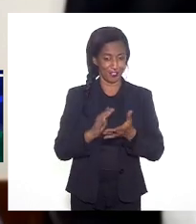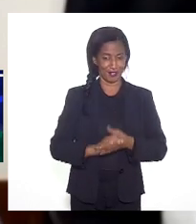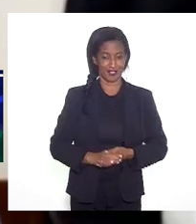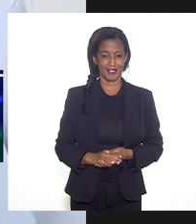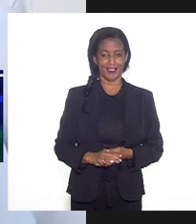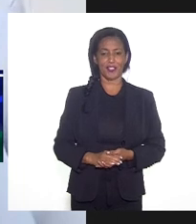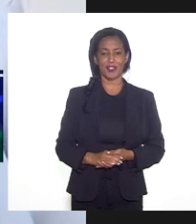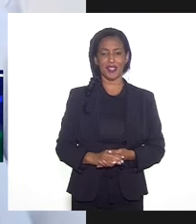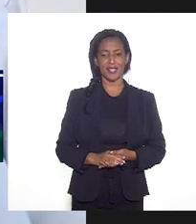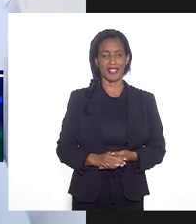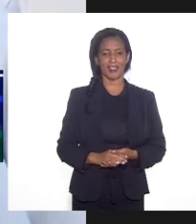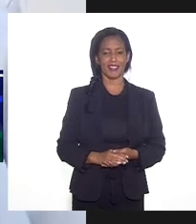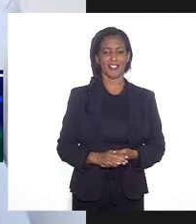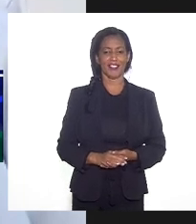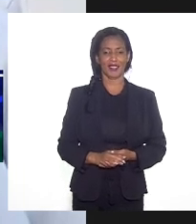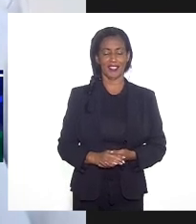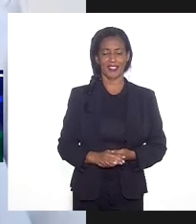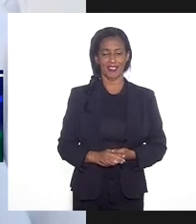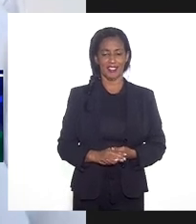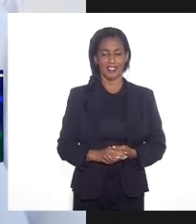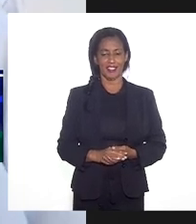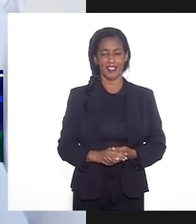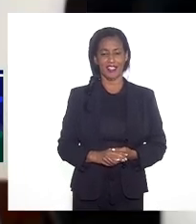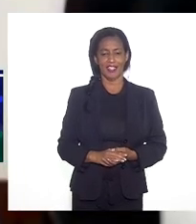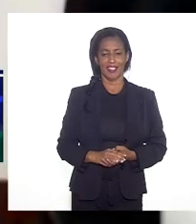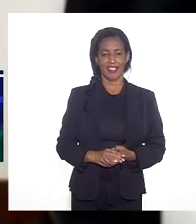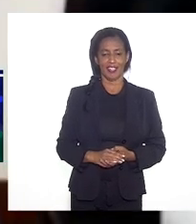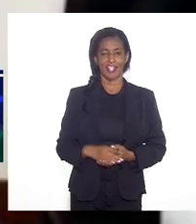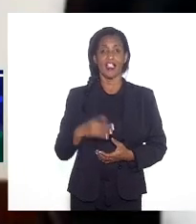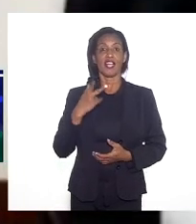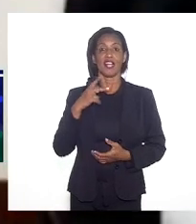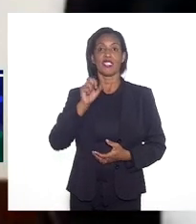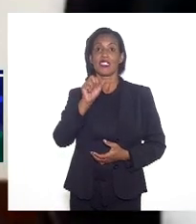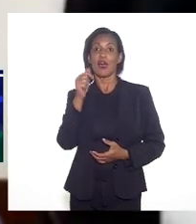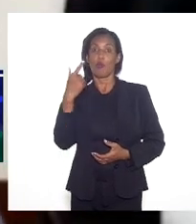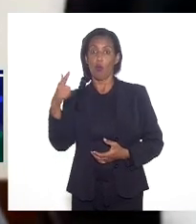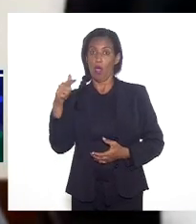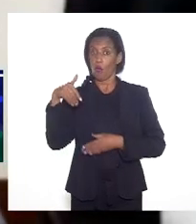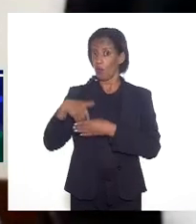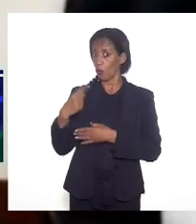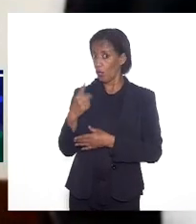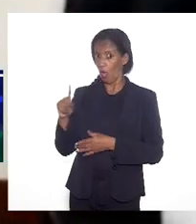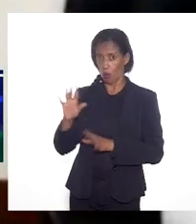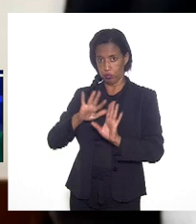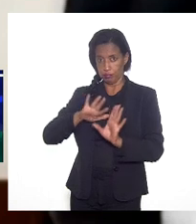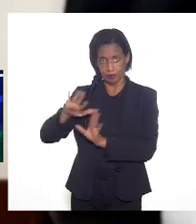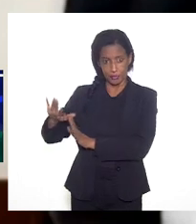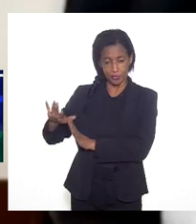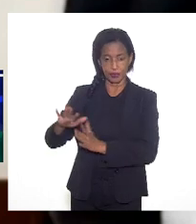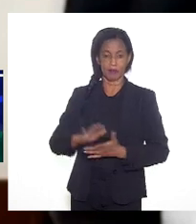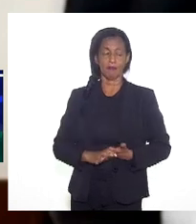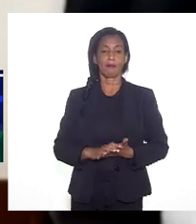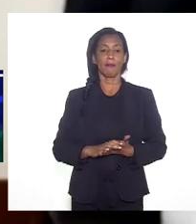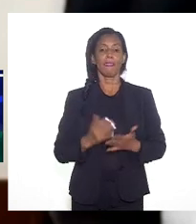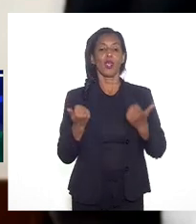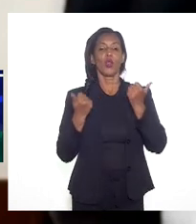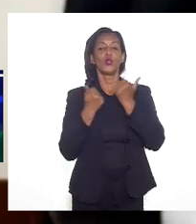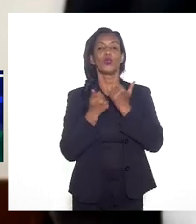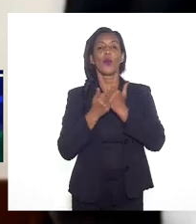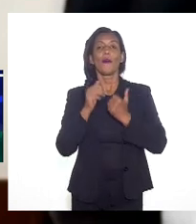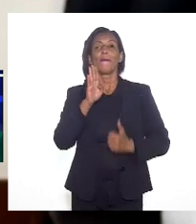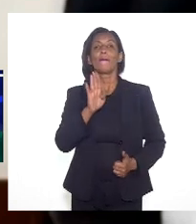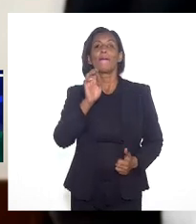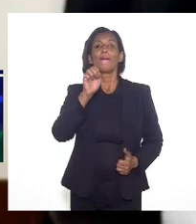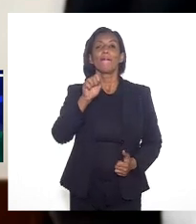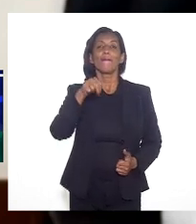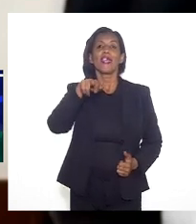senhor considerou meu voto, presidente? Não, Samuel Malafaia votou não. Foi não, obrigado. Subtenente Bernardo,